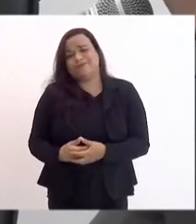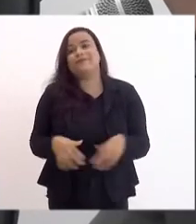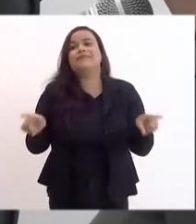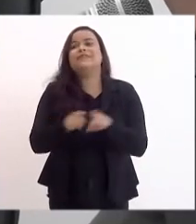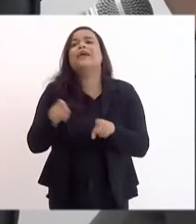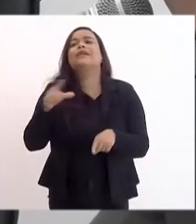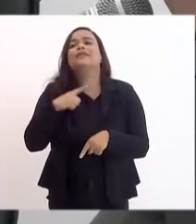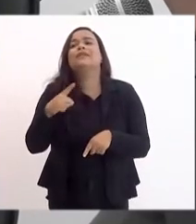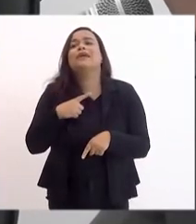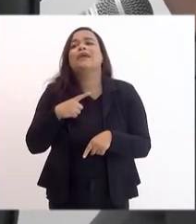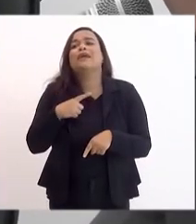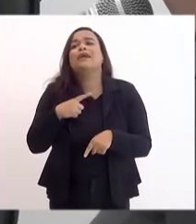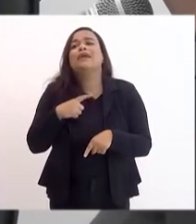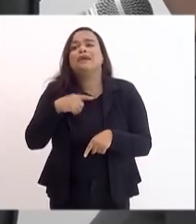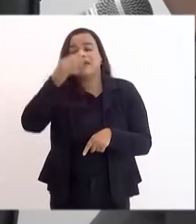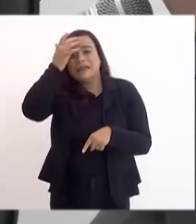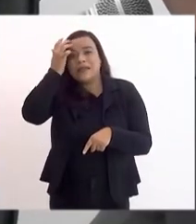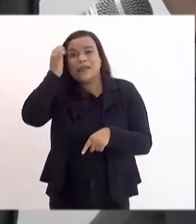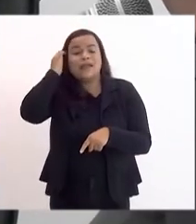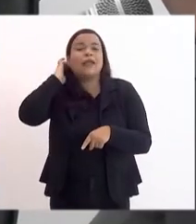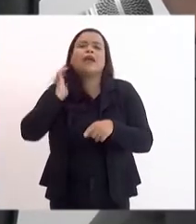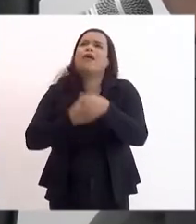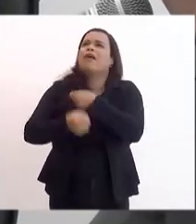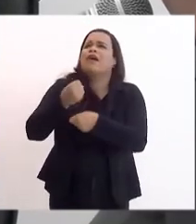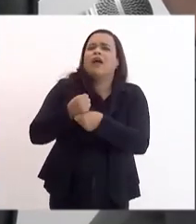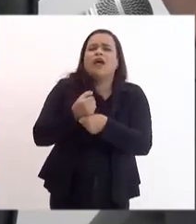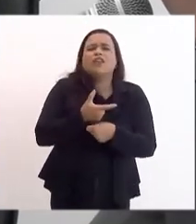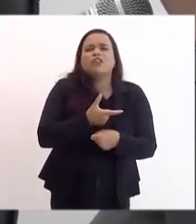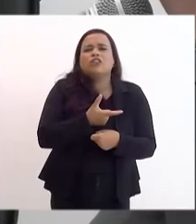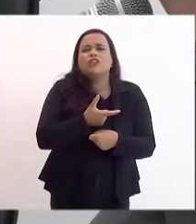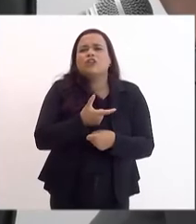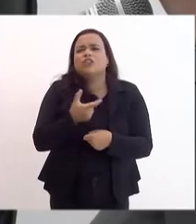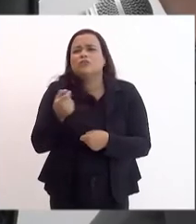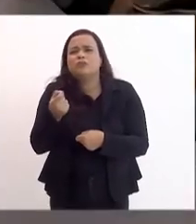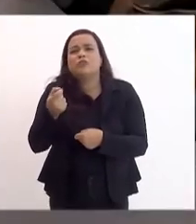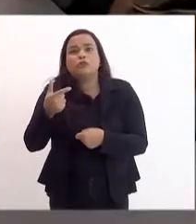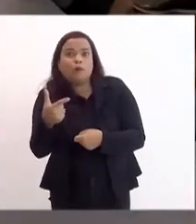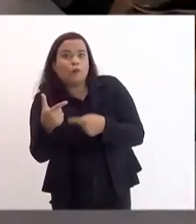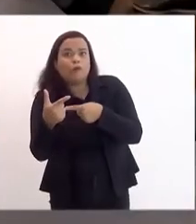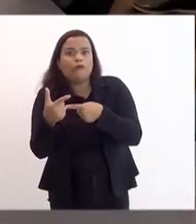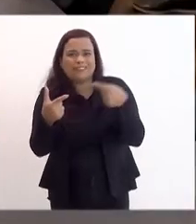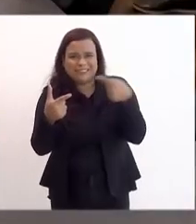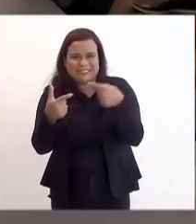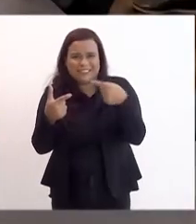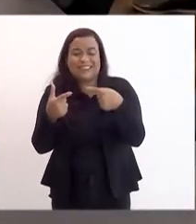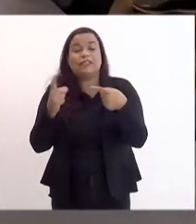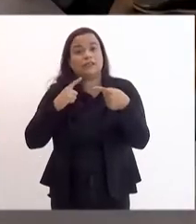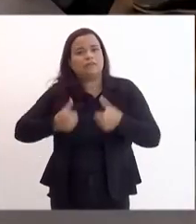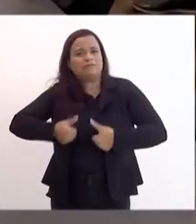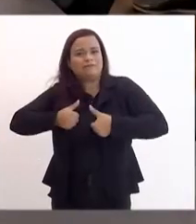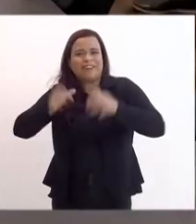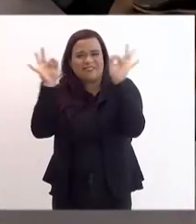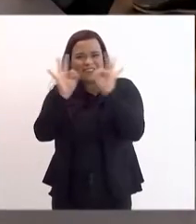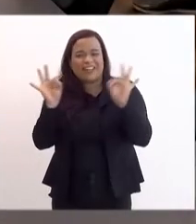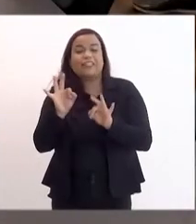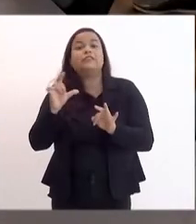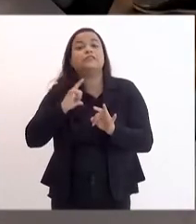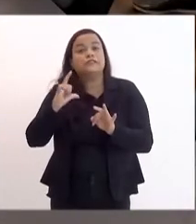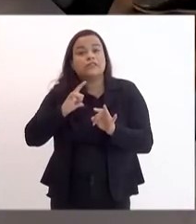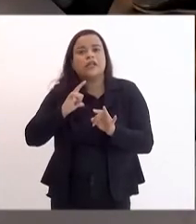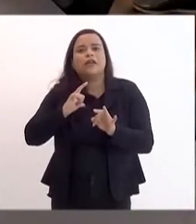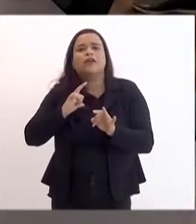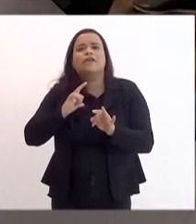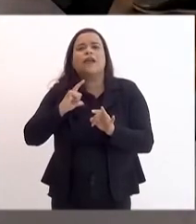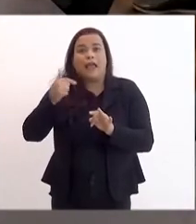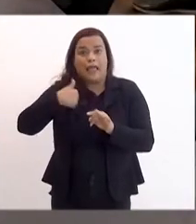uma coisa muito bacana, em 2002, Eu tive a honra de ser ouvidor